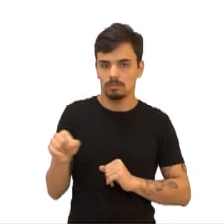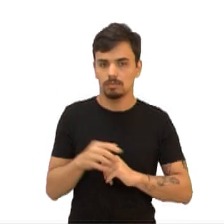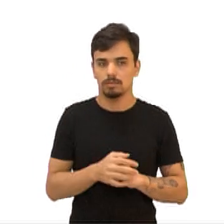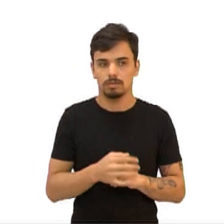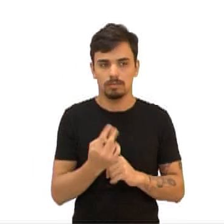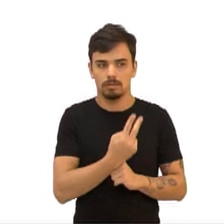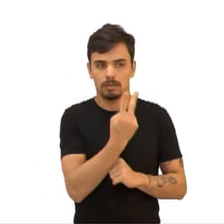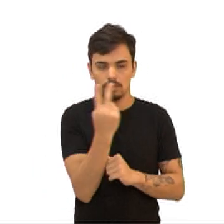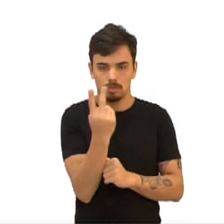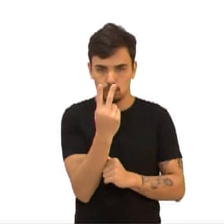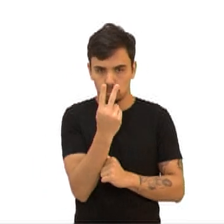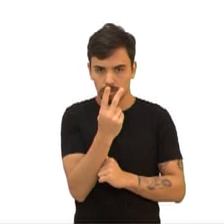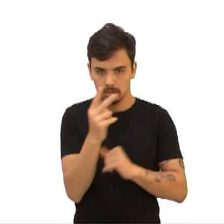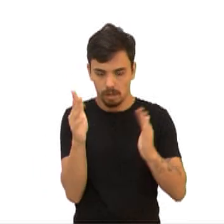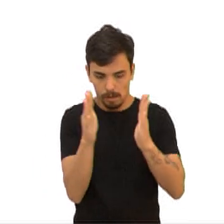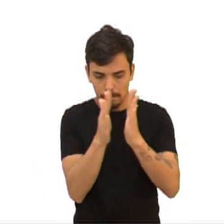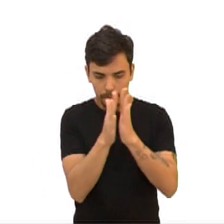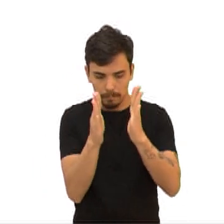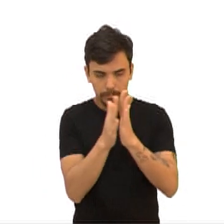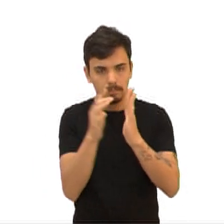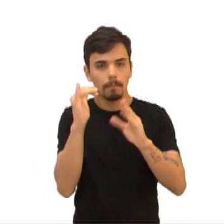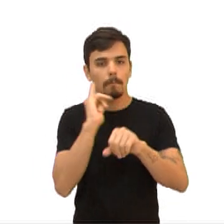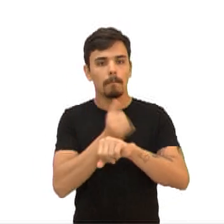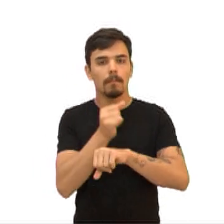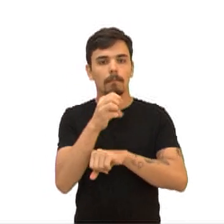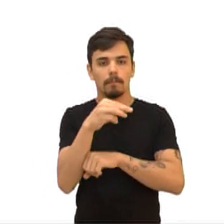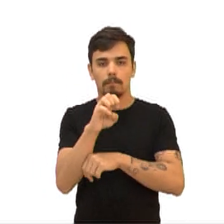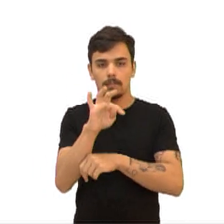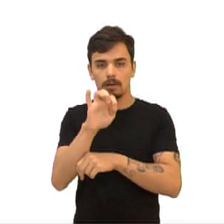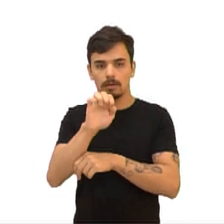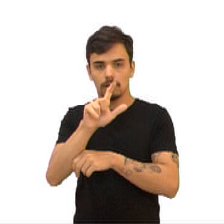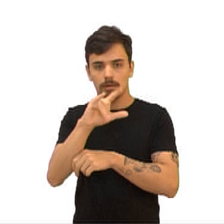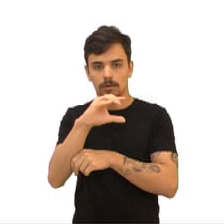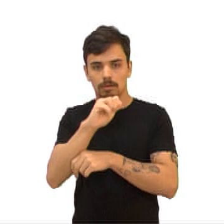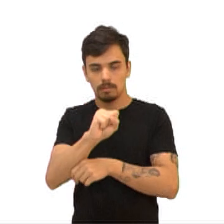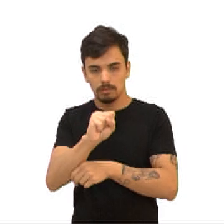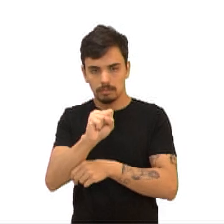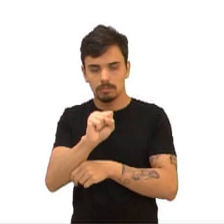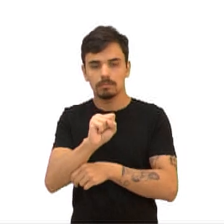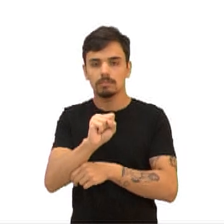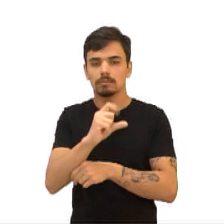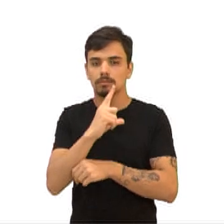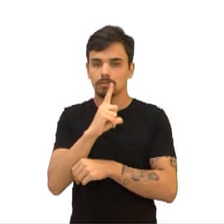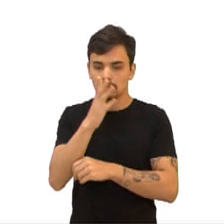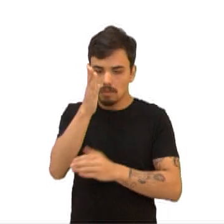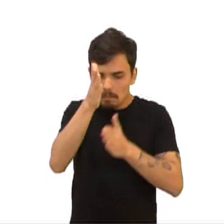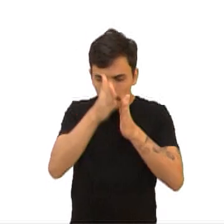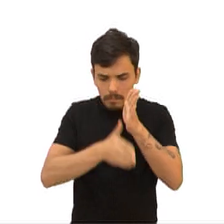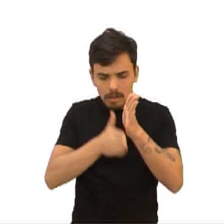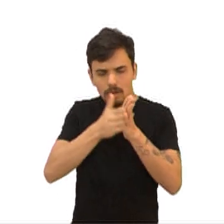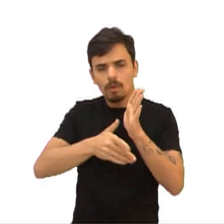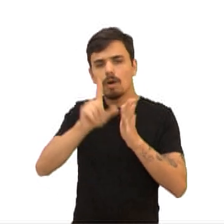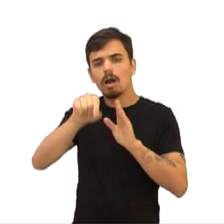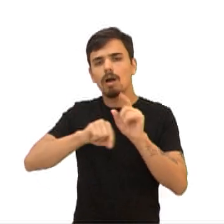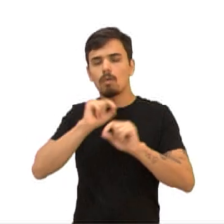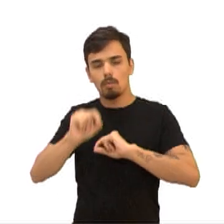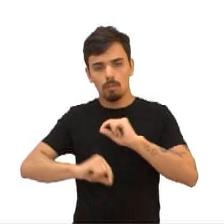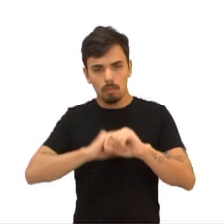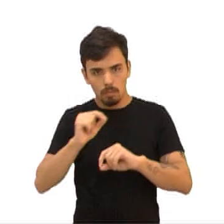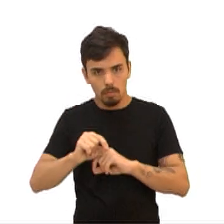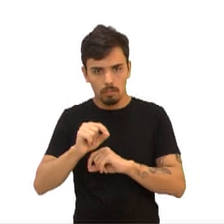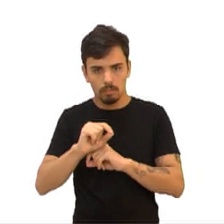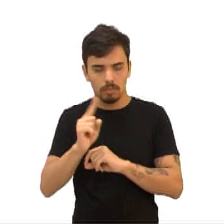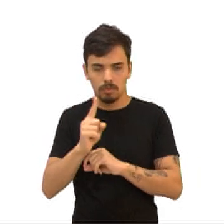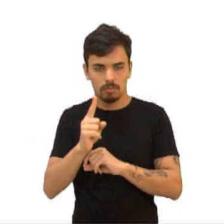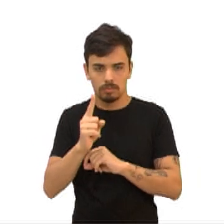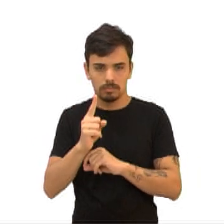placas metálicas com um meio, que a gente chama de dielétrico, um meio que não é exatamente